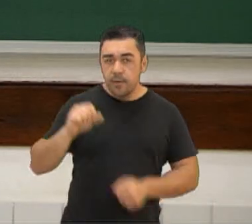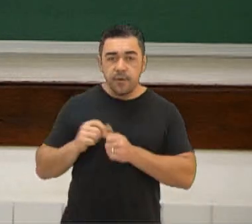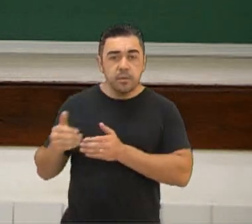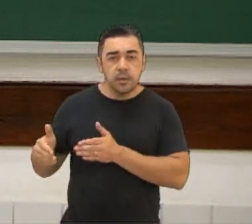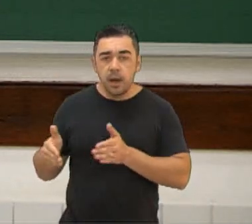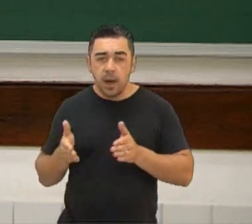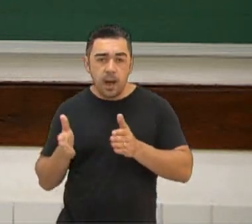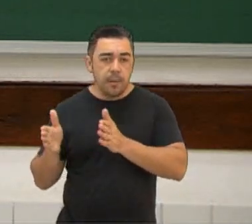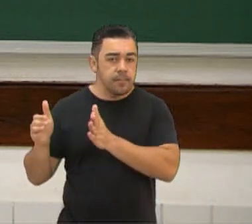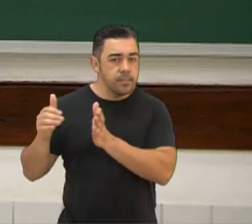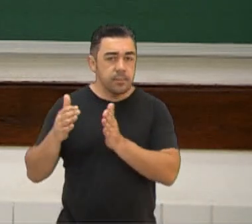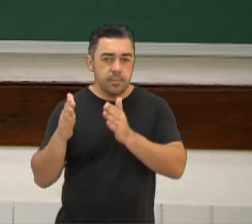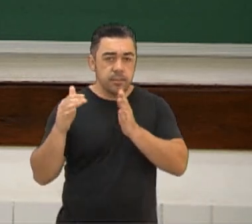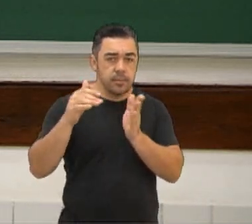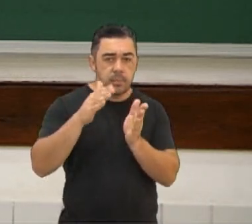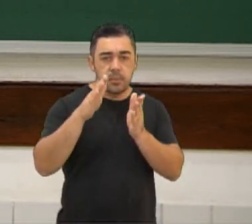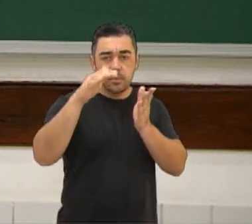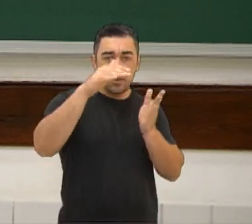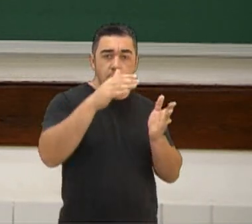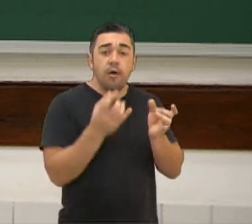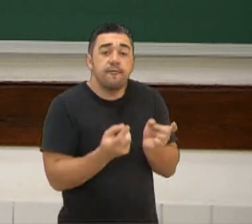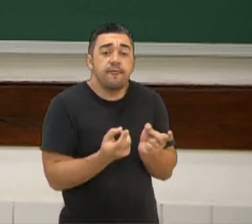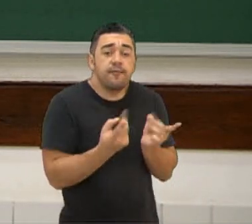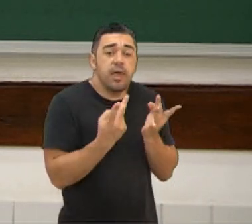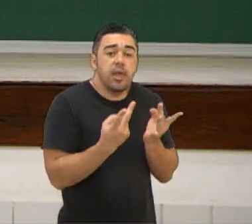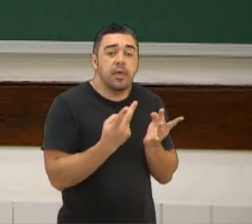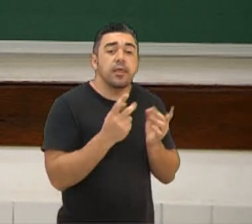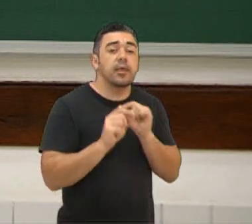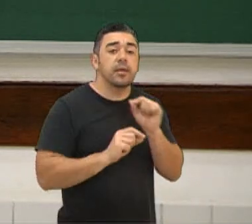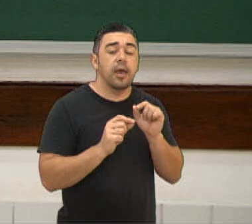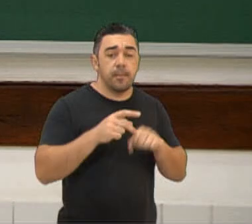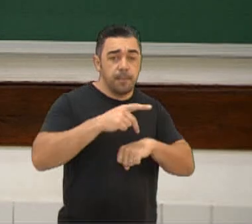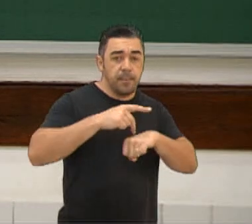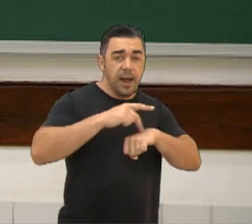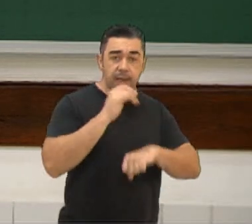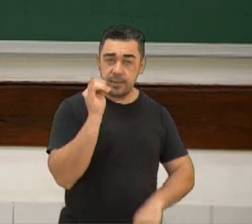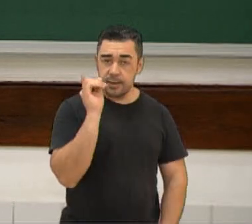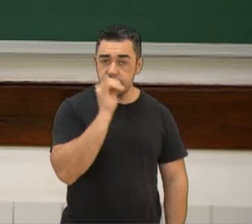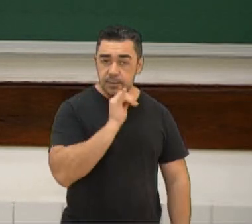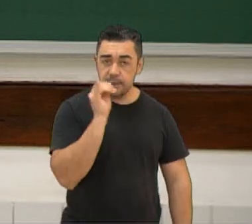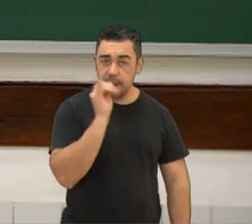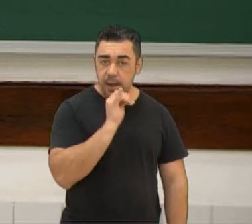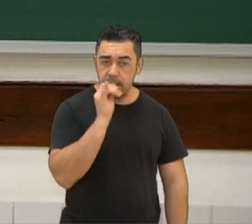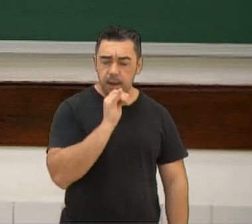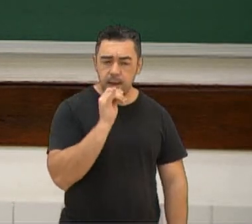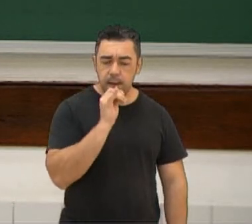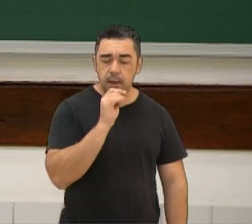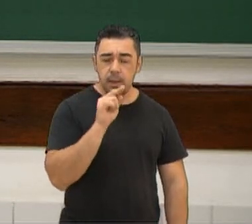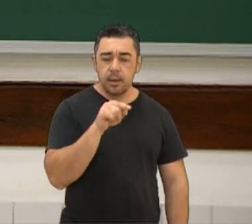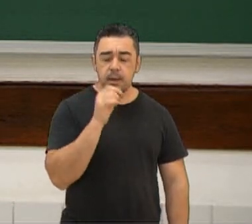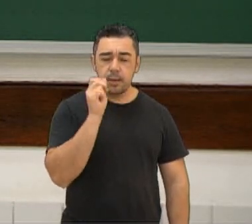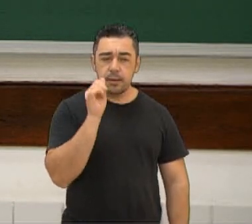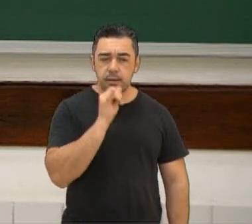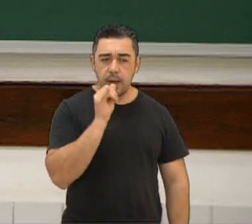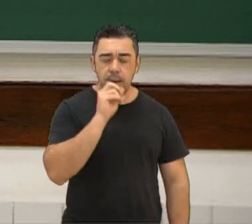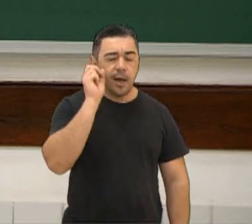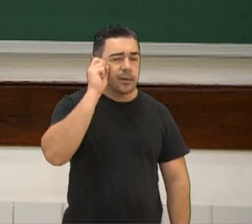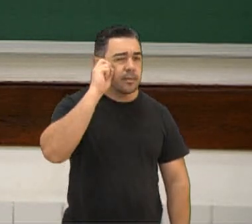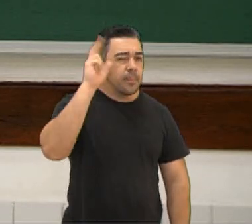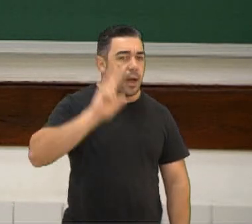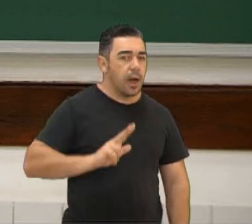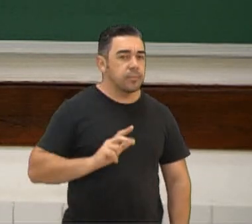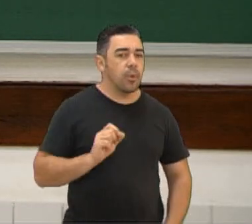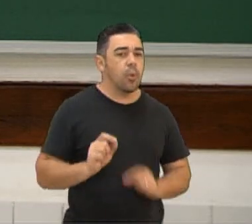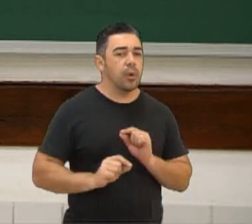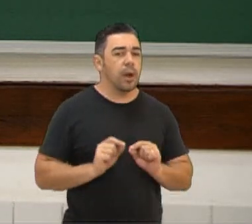e repassar para os italianos. Os italianos, bem espertos, vão pegar esses produtos e vão comercializar